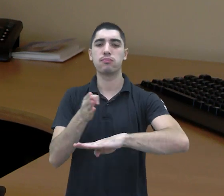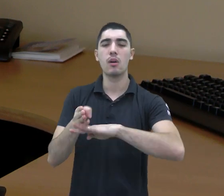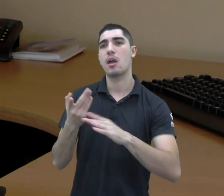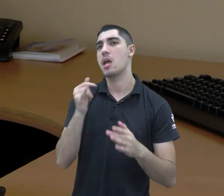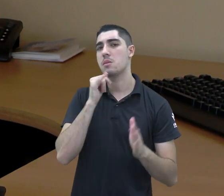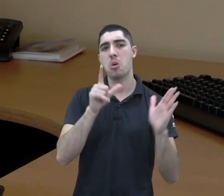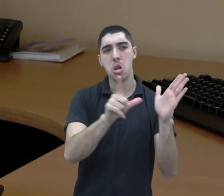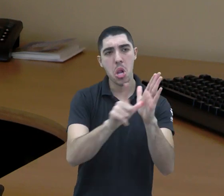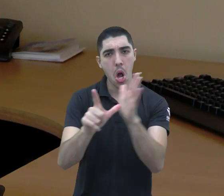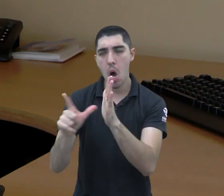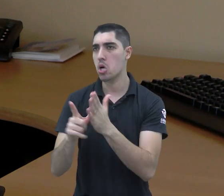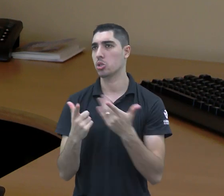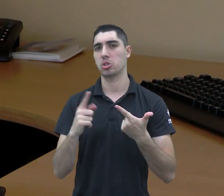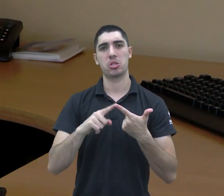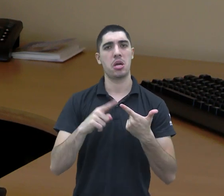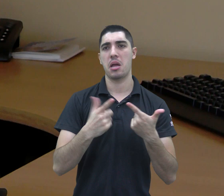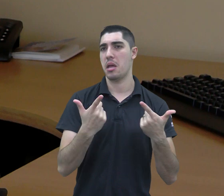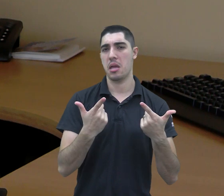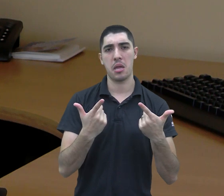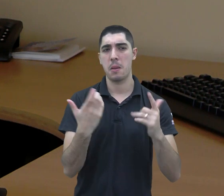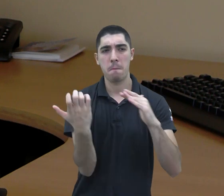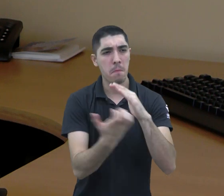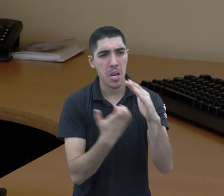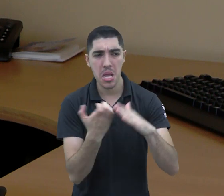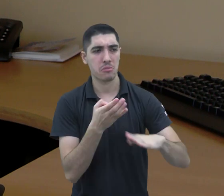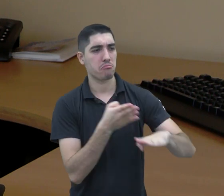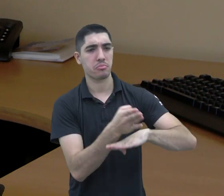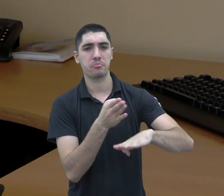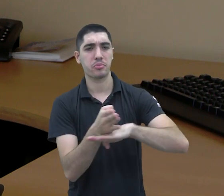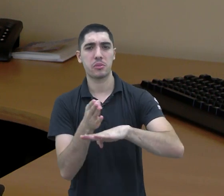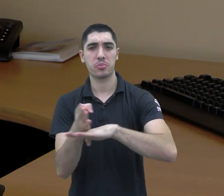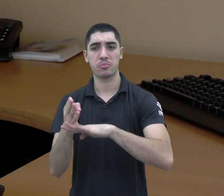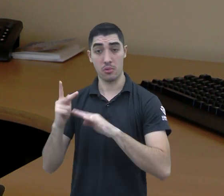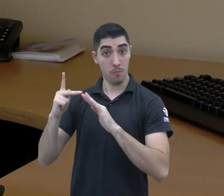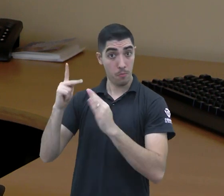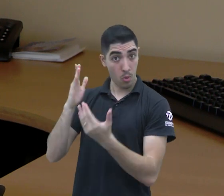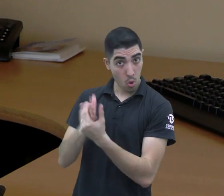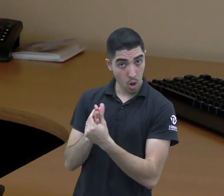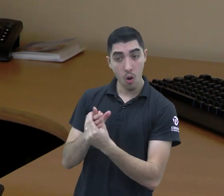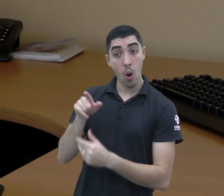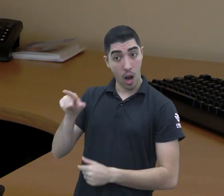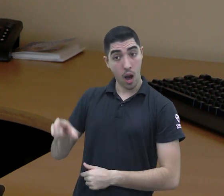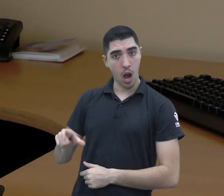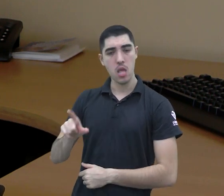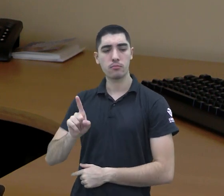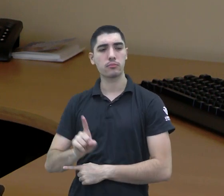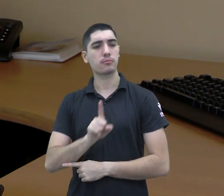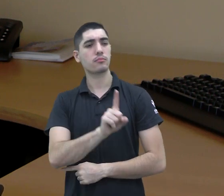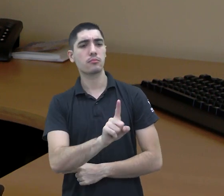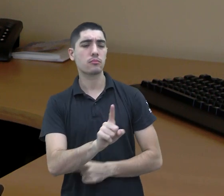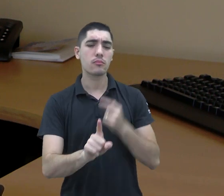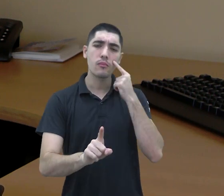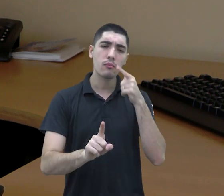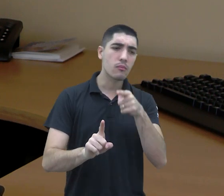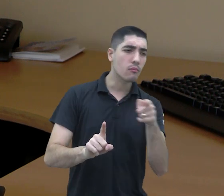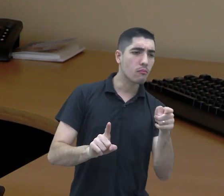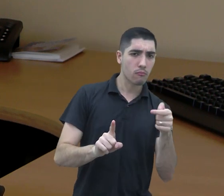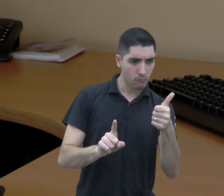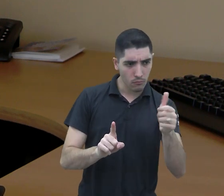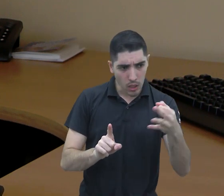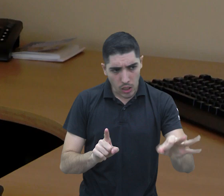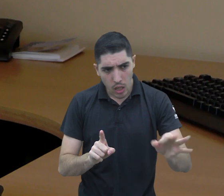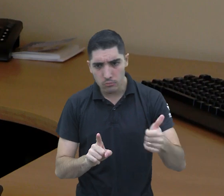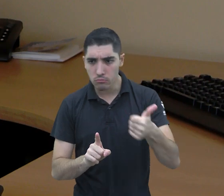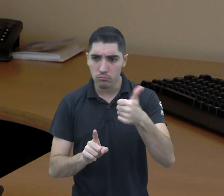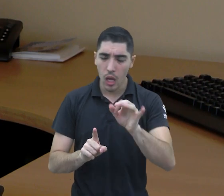supermercado, farmácia, o que for. E aí eles vão lá nesses locais para ver se está tudo certo.